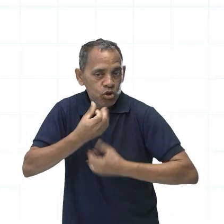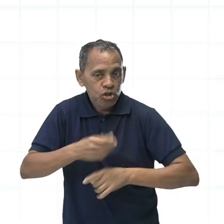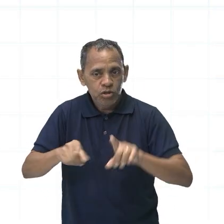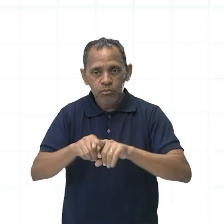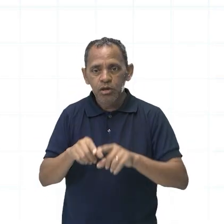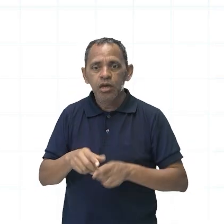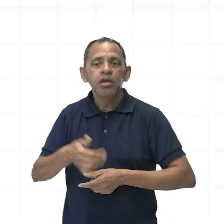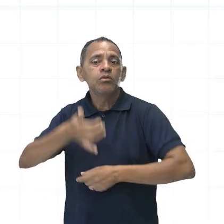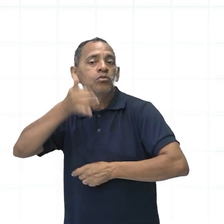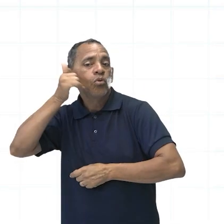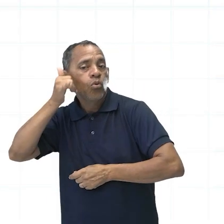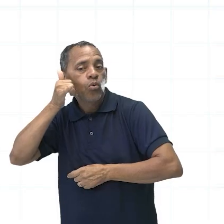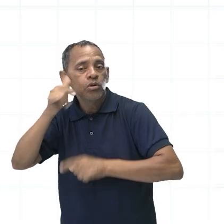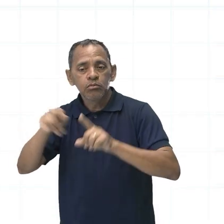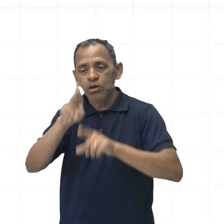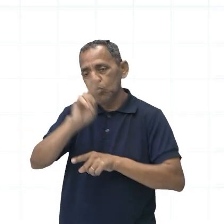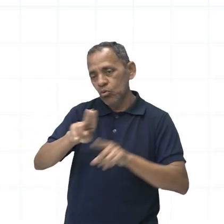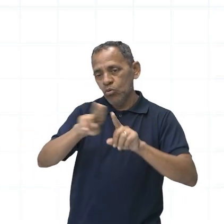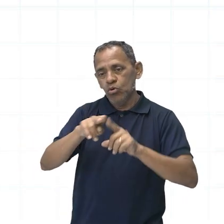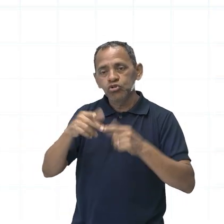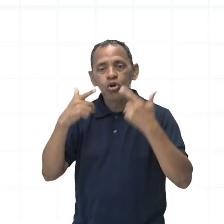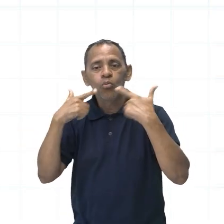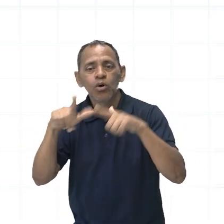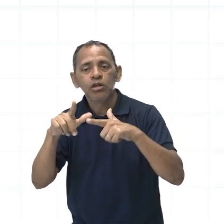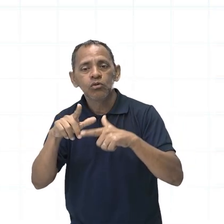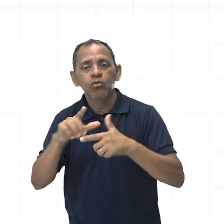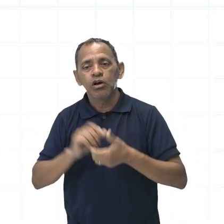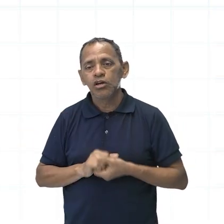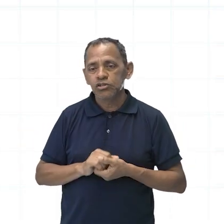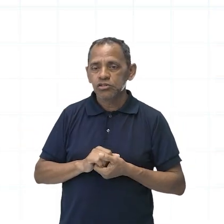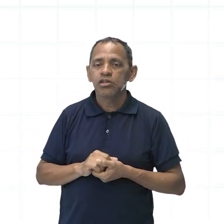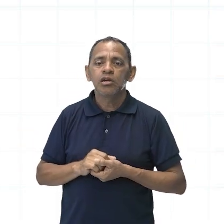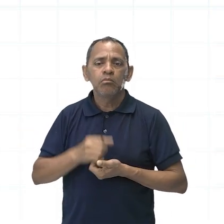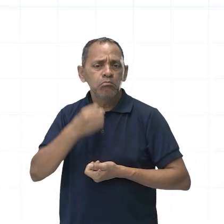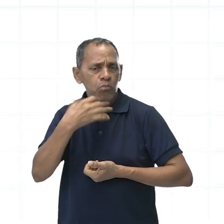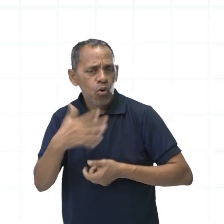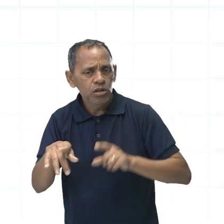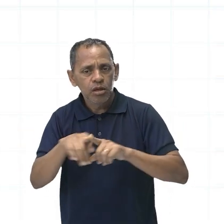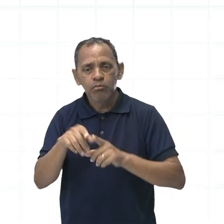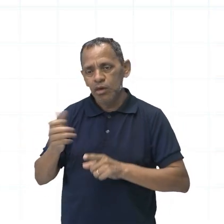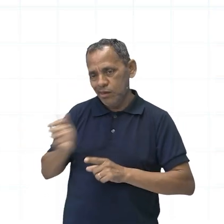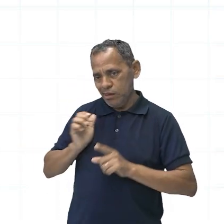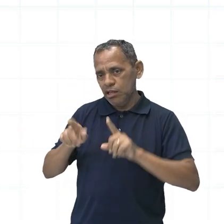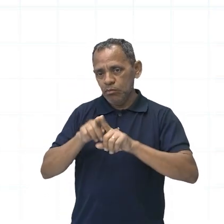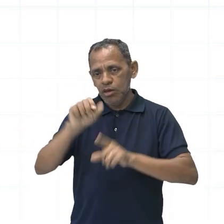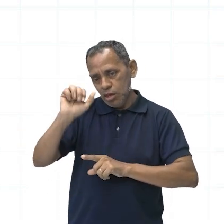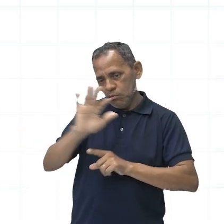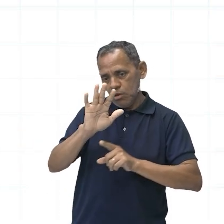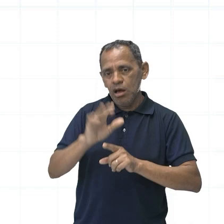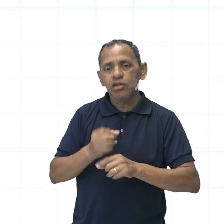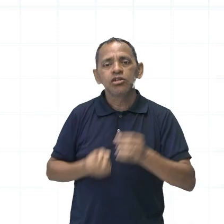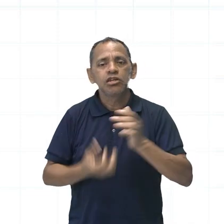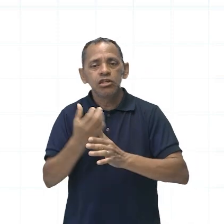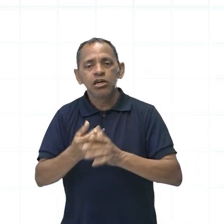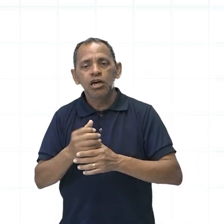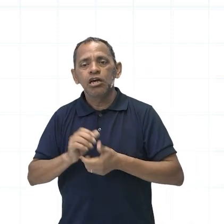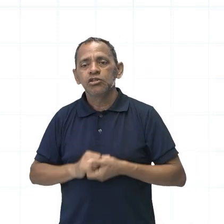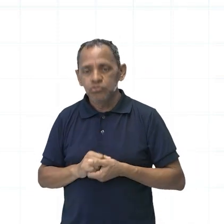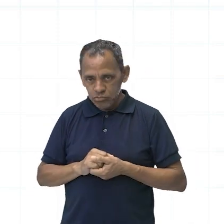O conto usa uma linguagem delicada e rica em imagens, criando um tom quase